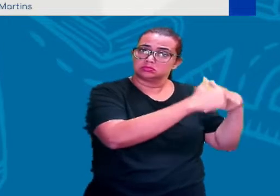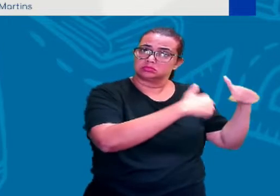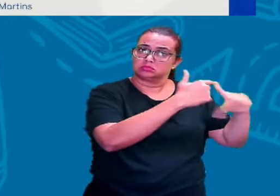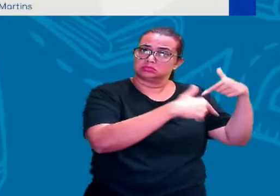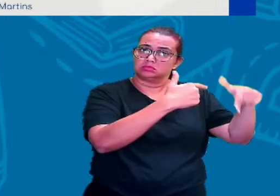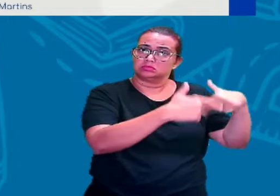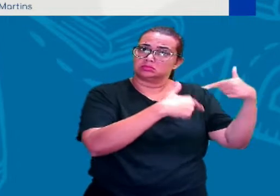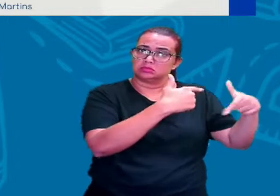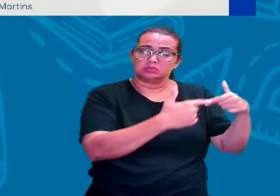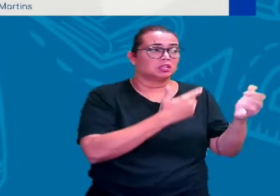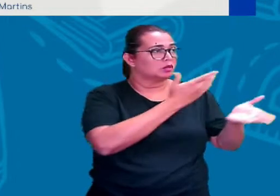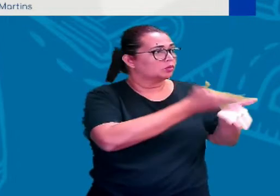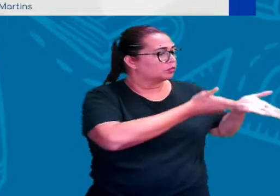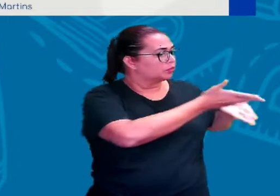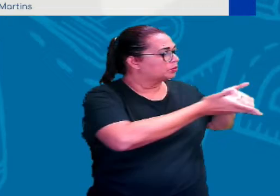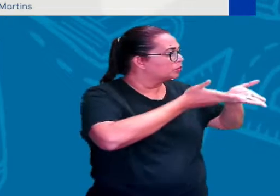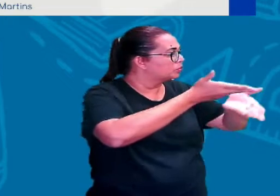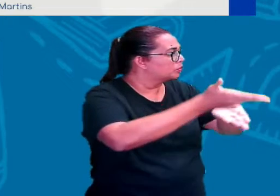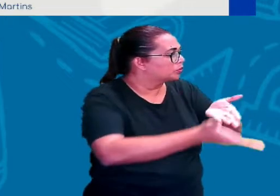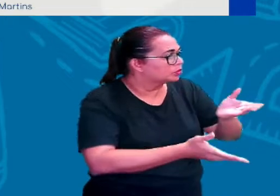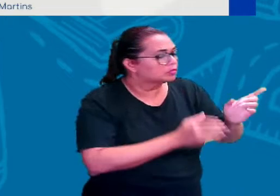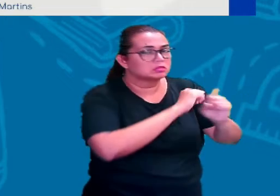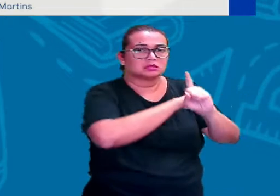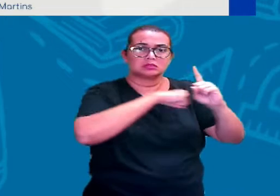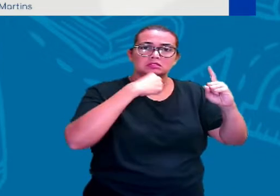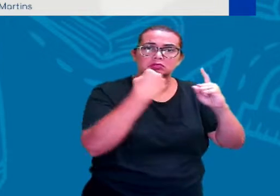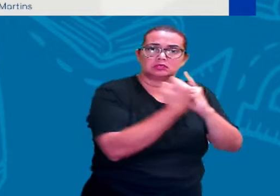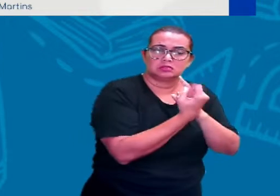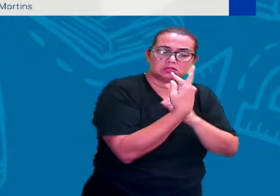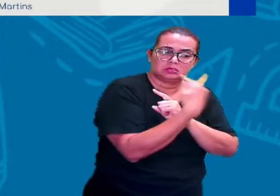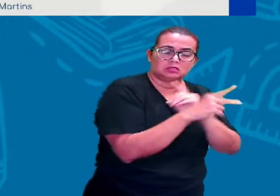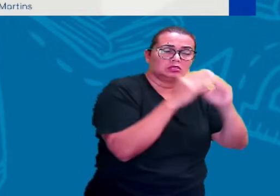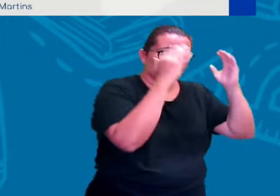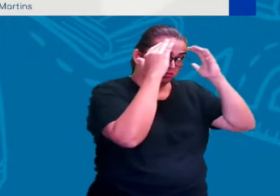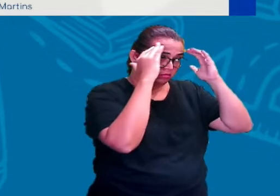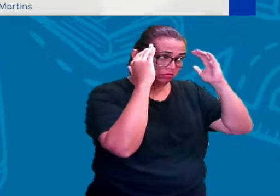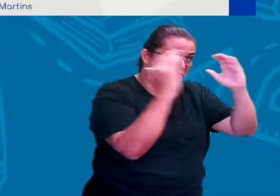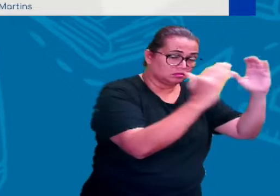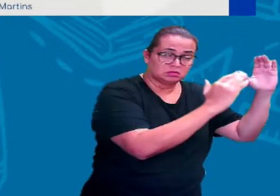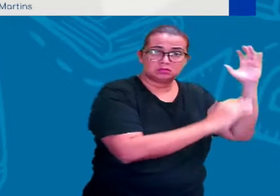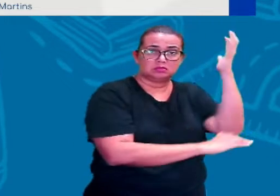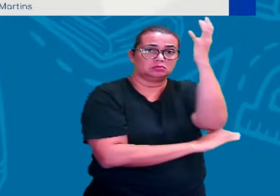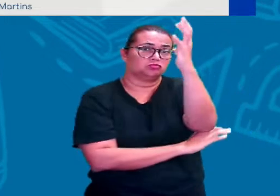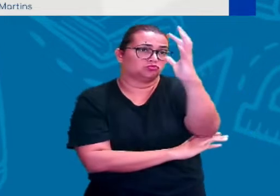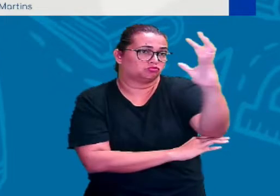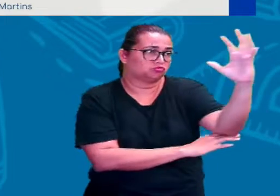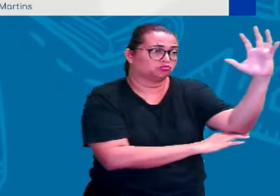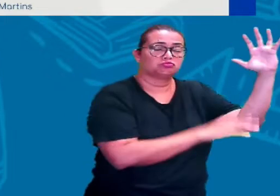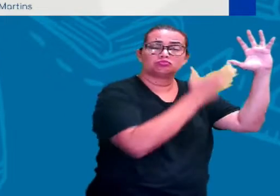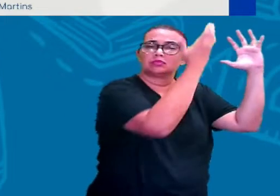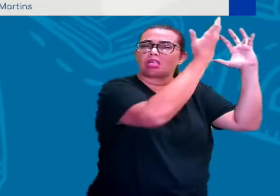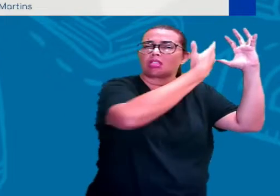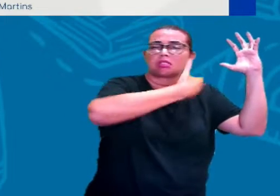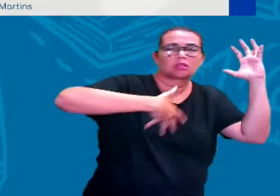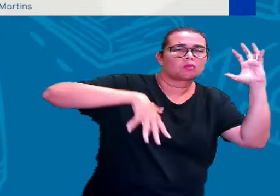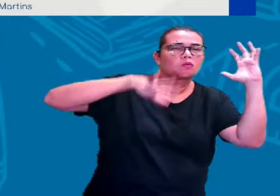em comunidade, em sociedade e respeitar os recursos naturais,